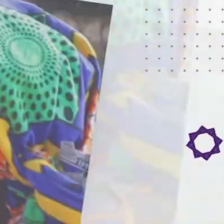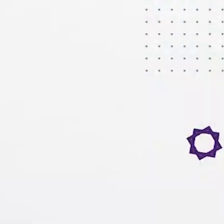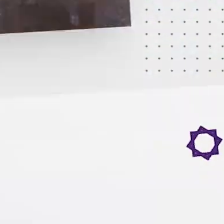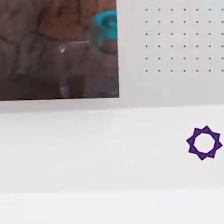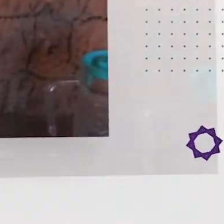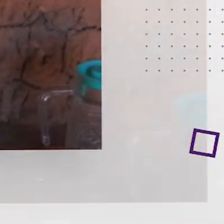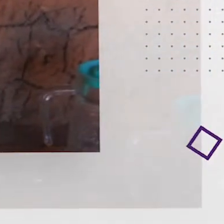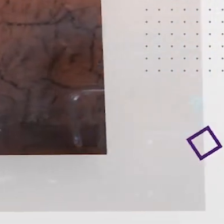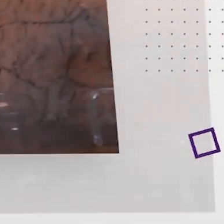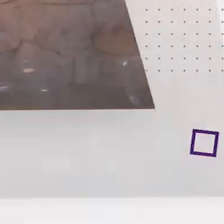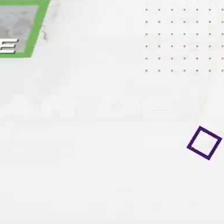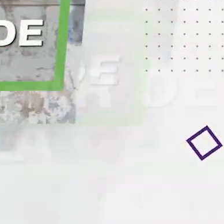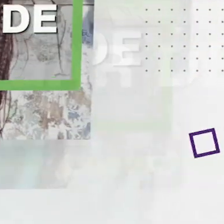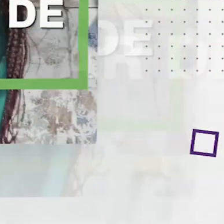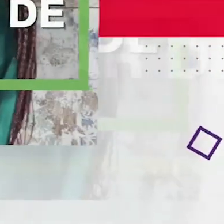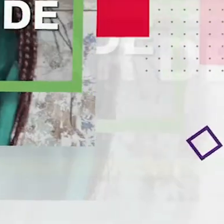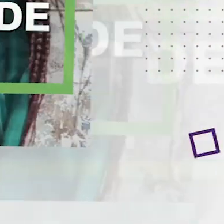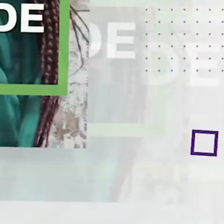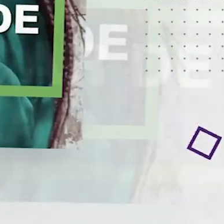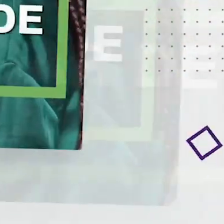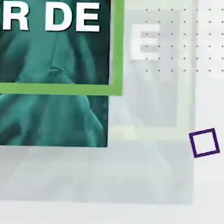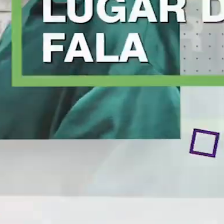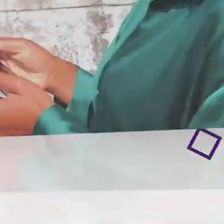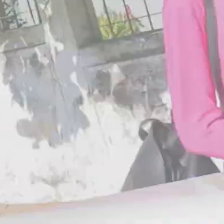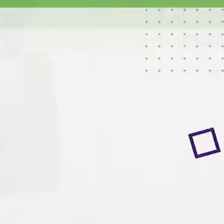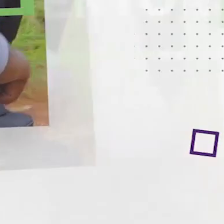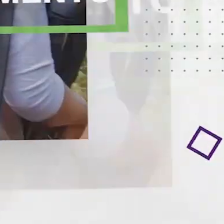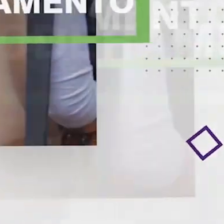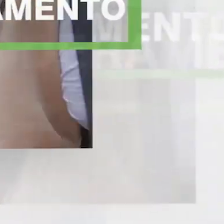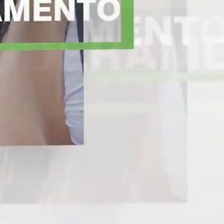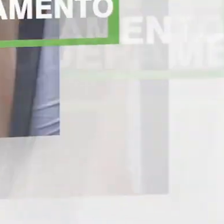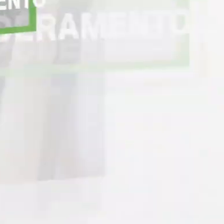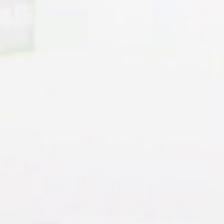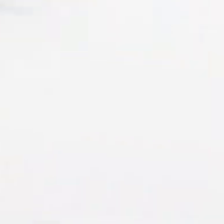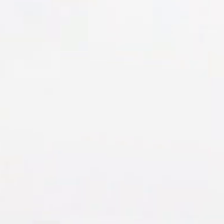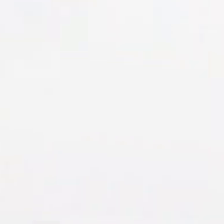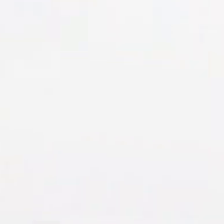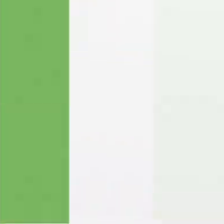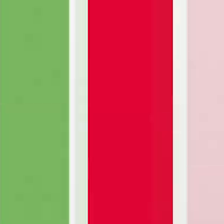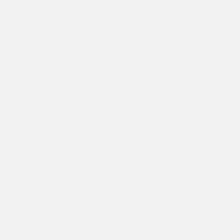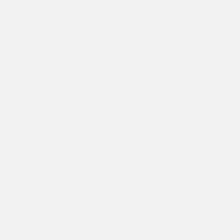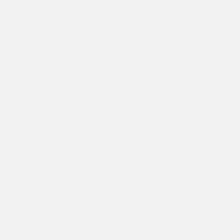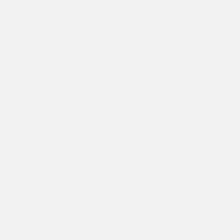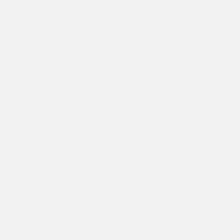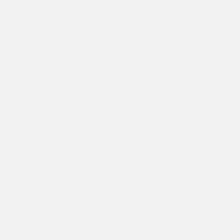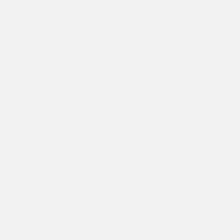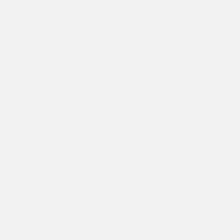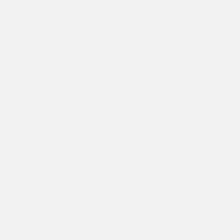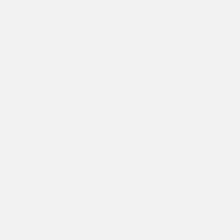temos asas PR voar temos asas PR voar temos asas para